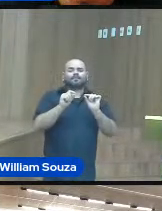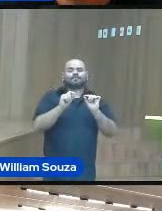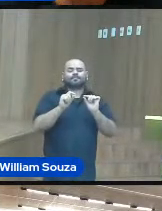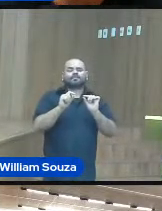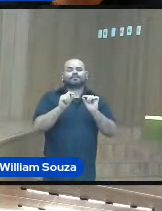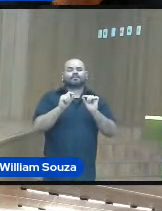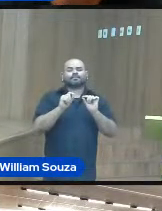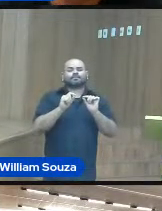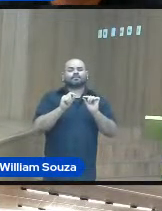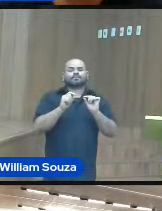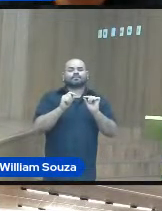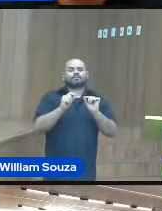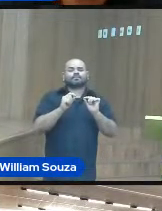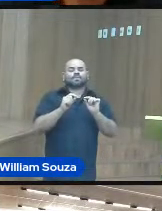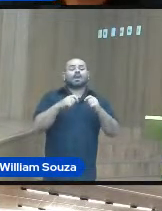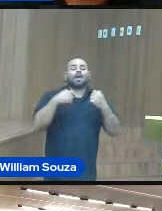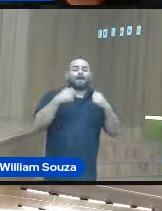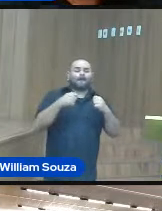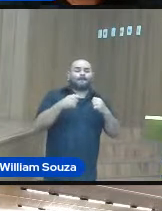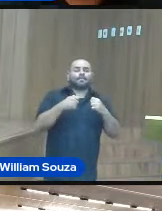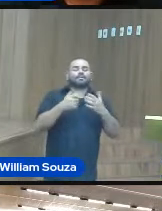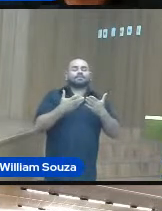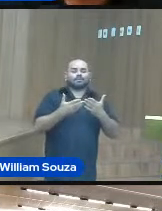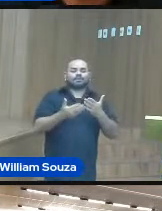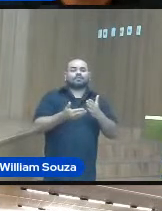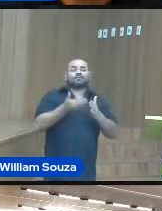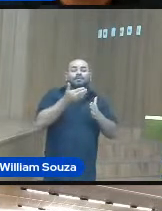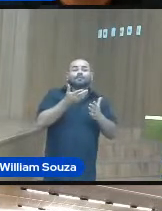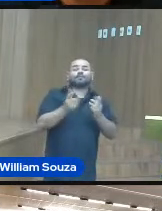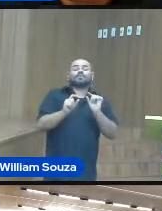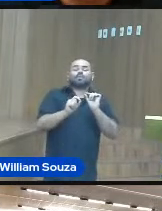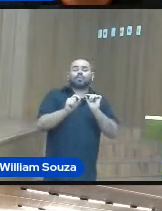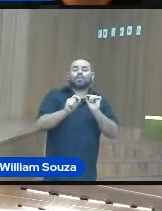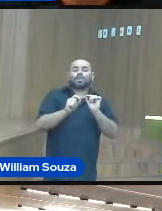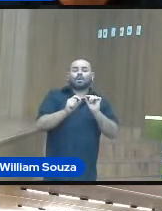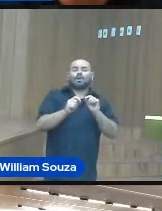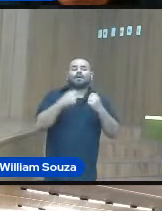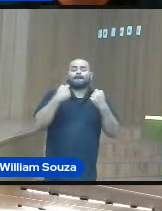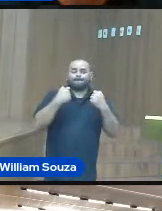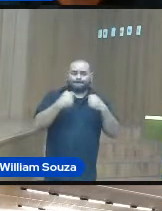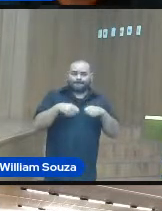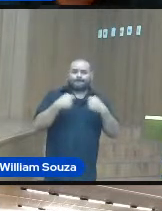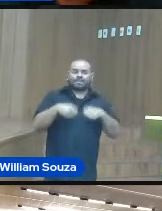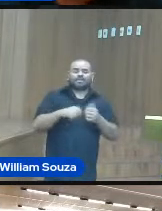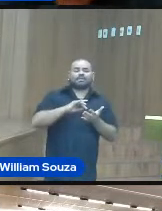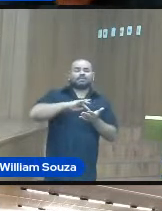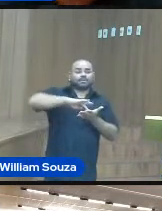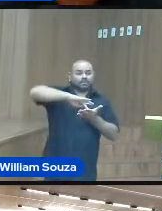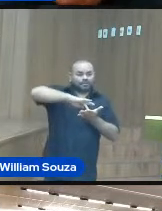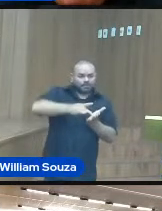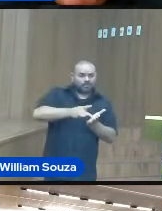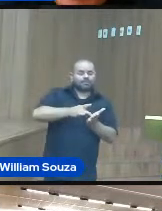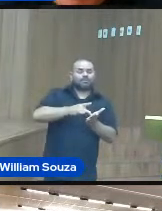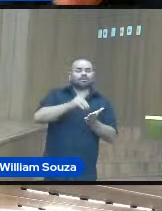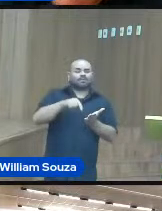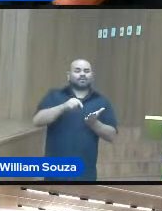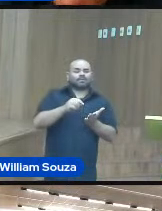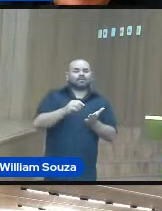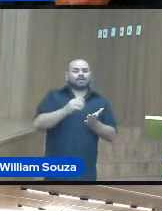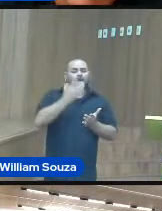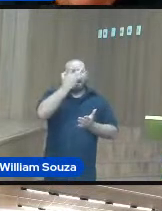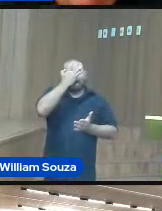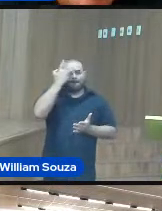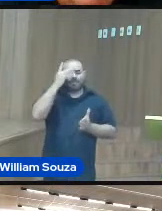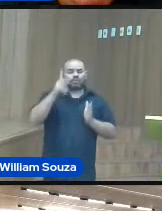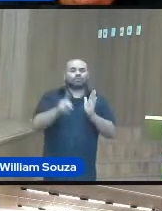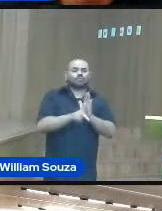essas coisas têm que ser combatidas, e você precisa de uma ditadura, você precisa de alguém que concentre todo o poder. Né?